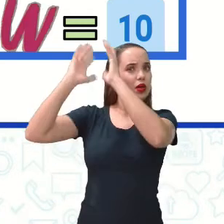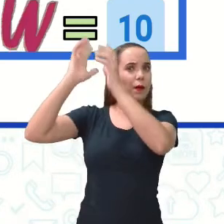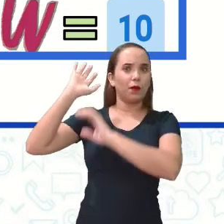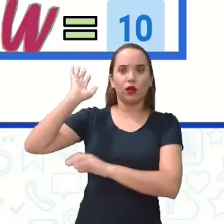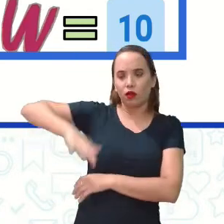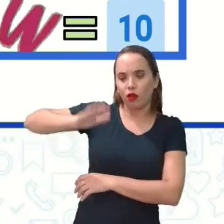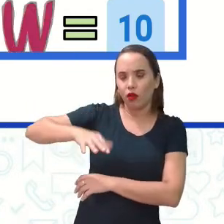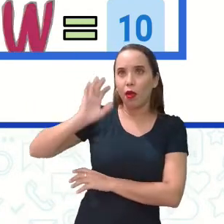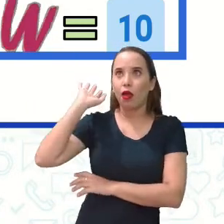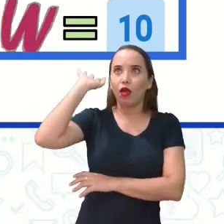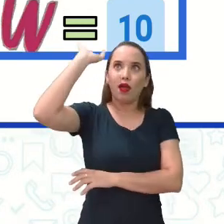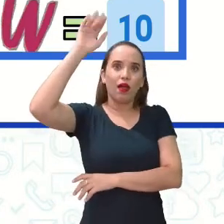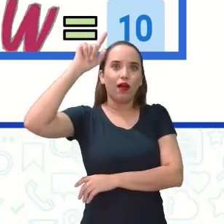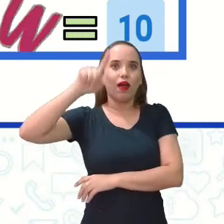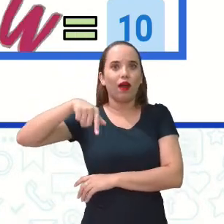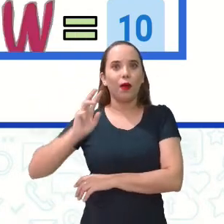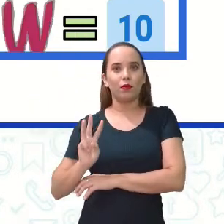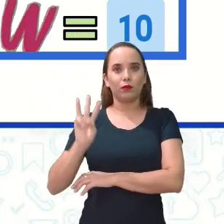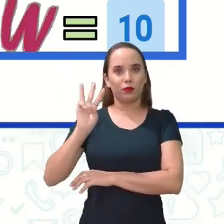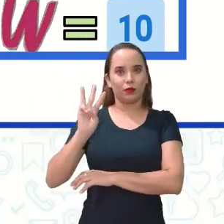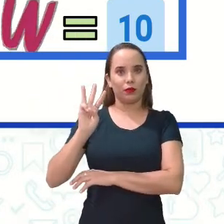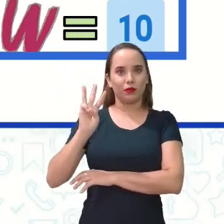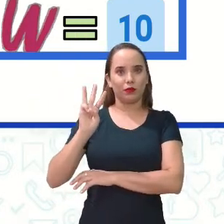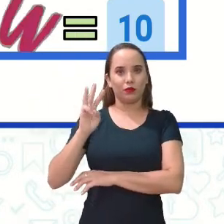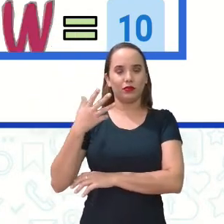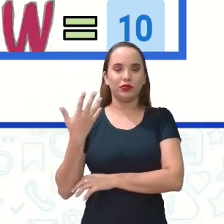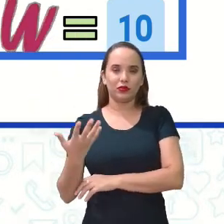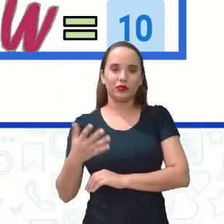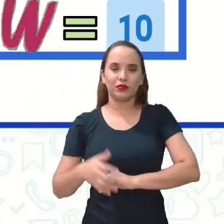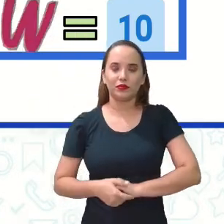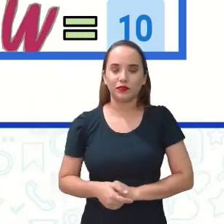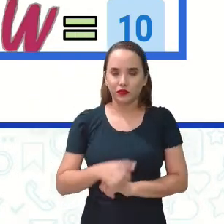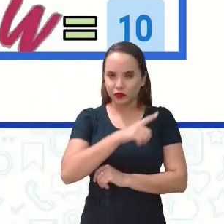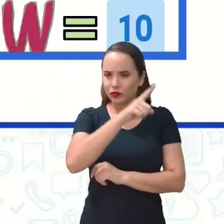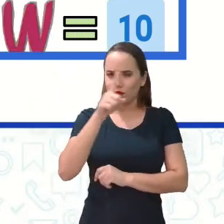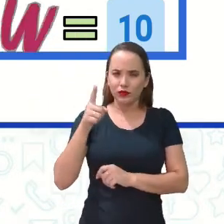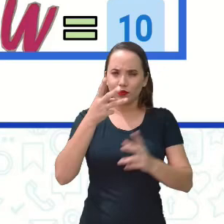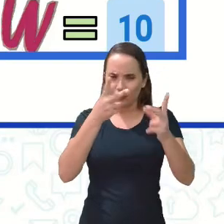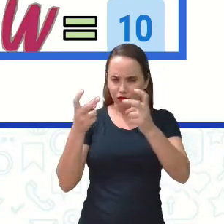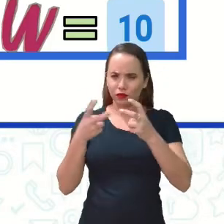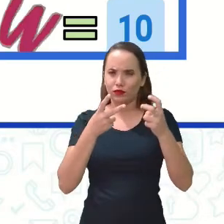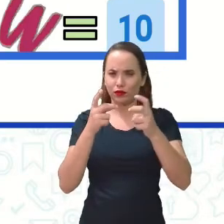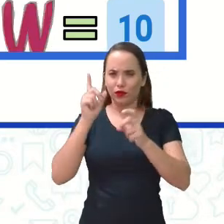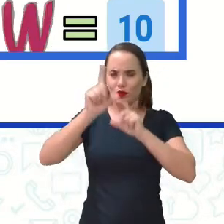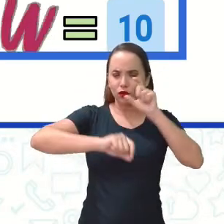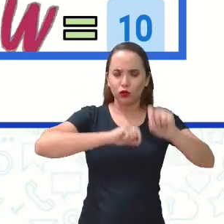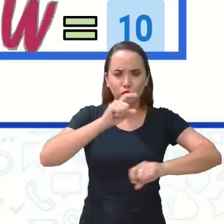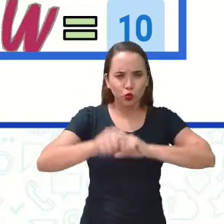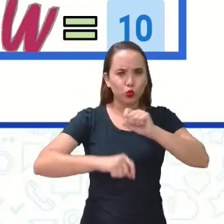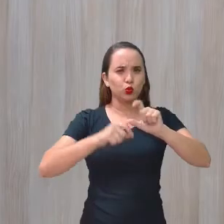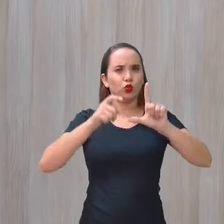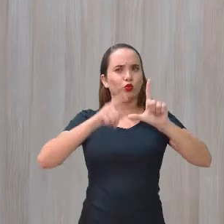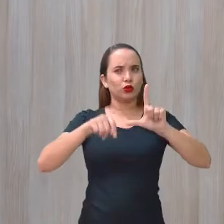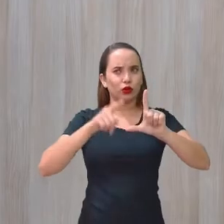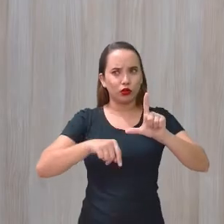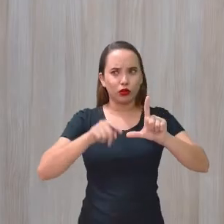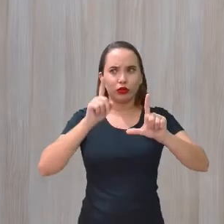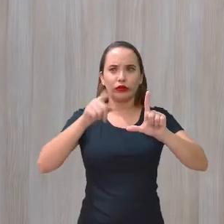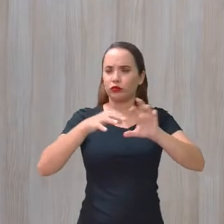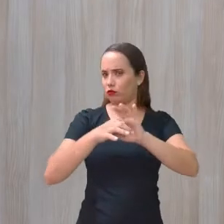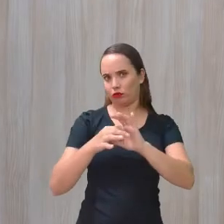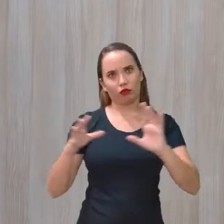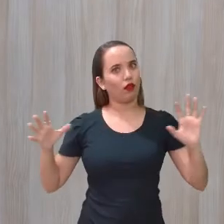basquete da letra W, tá certo? Então, percebe que a escolha da letra, né, que a gente falou na aula anterior, ela é